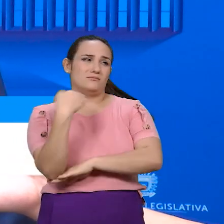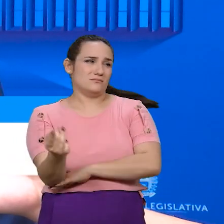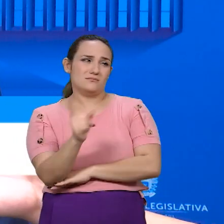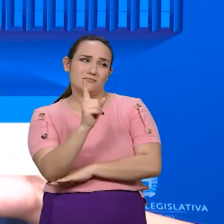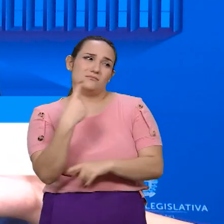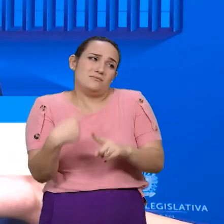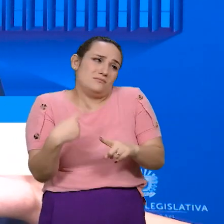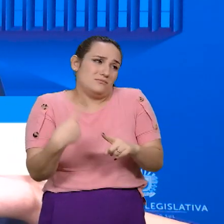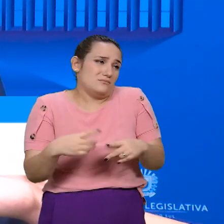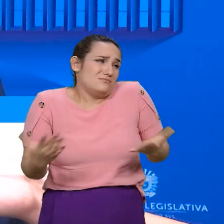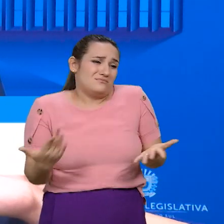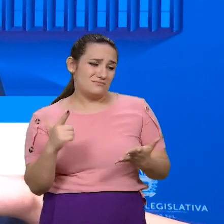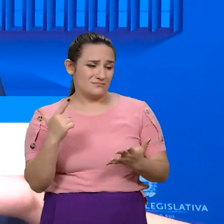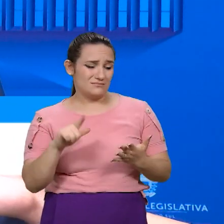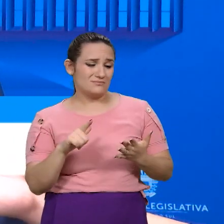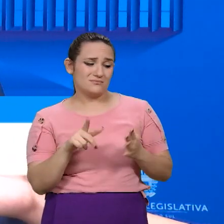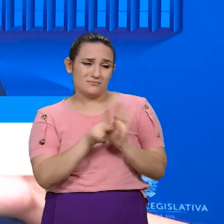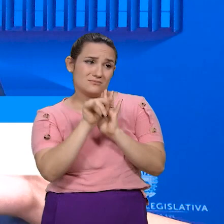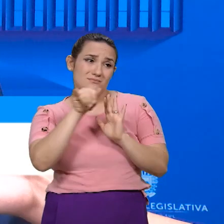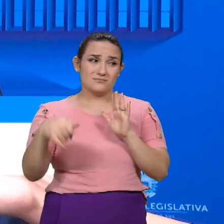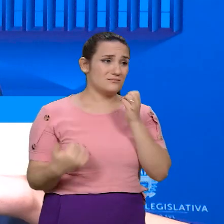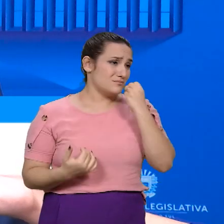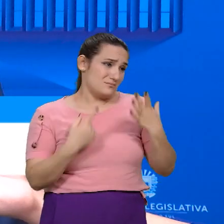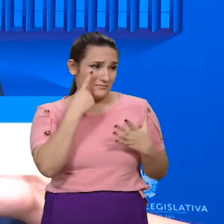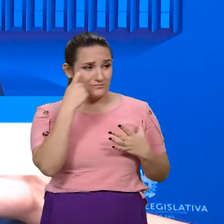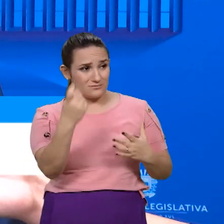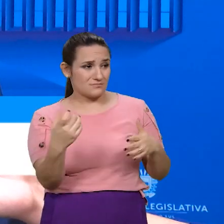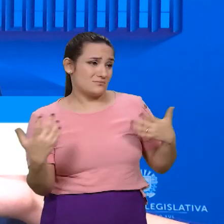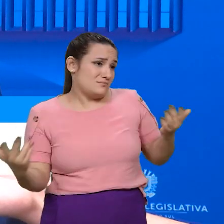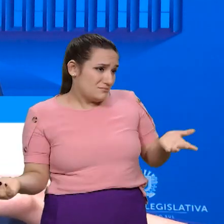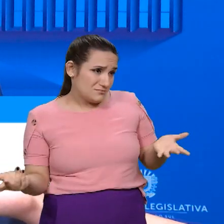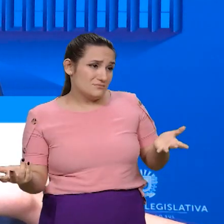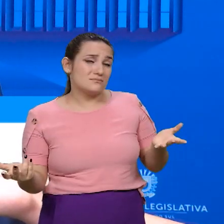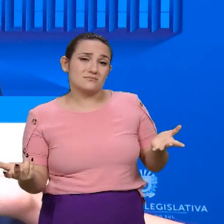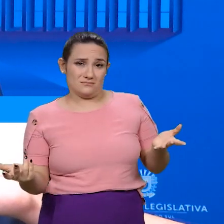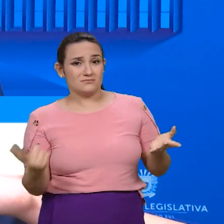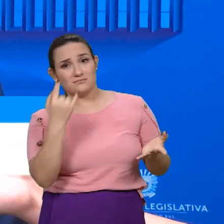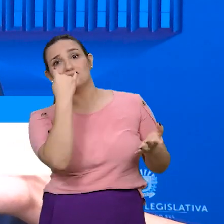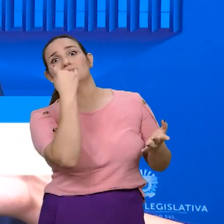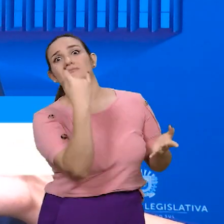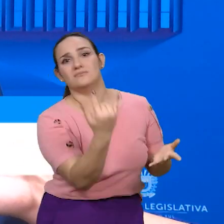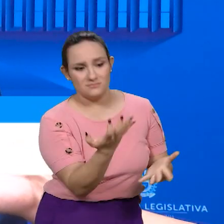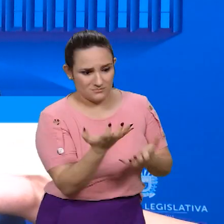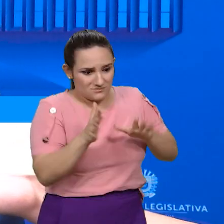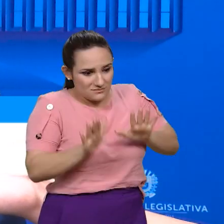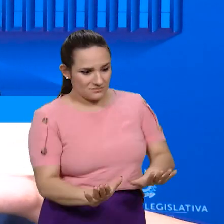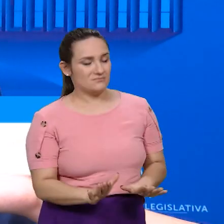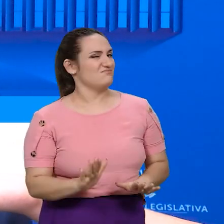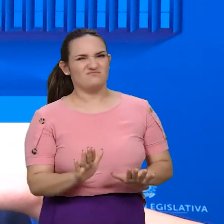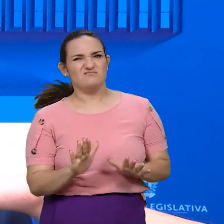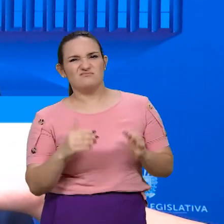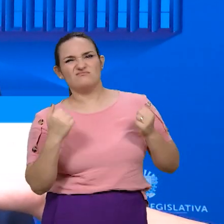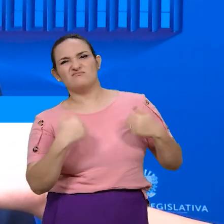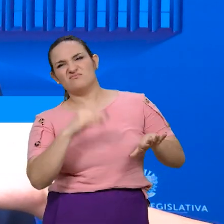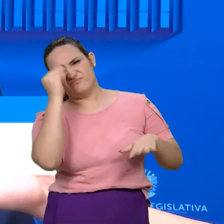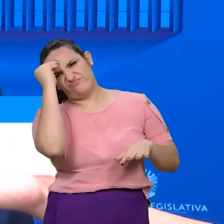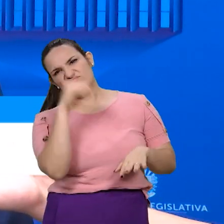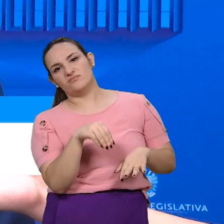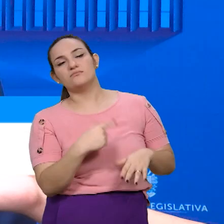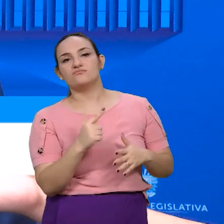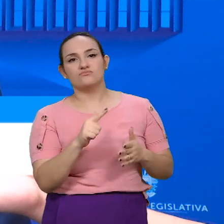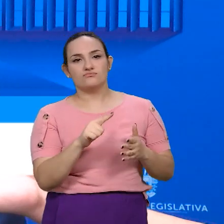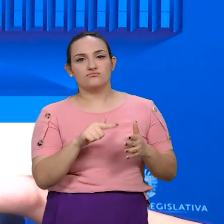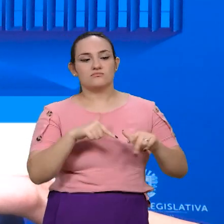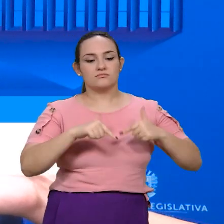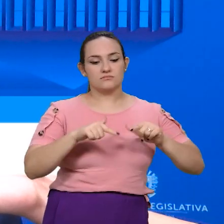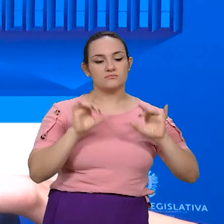tempo integral porque não tem um programa assim atrativo para os alunos, muitas vezes não